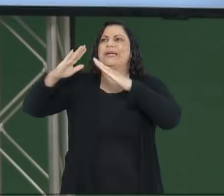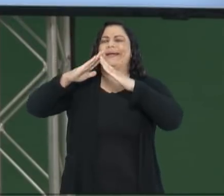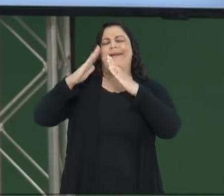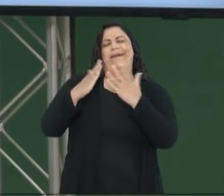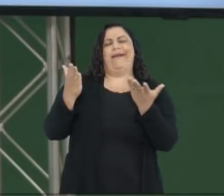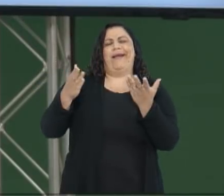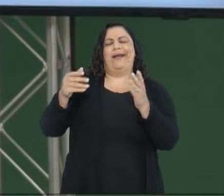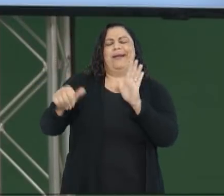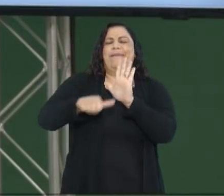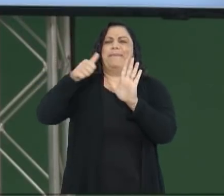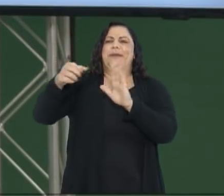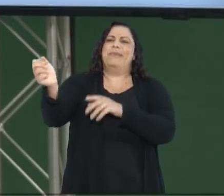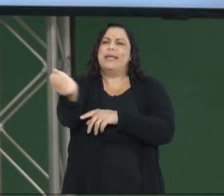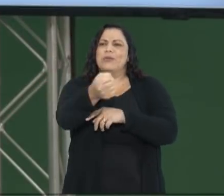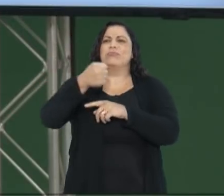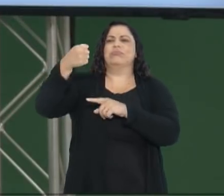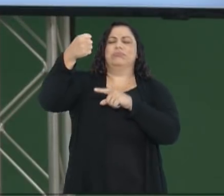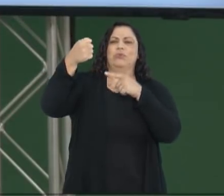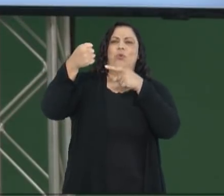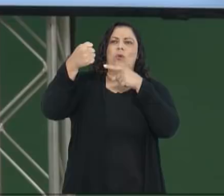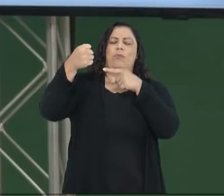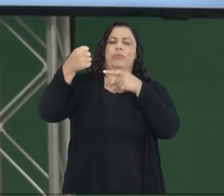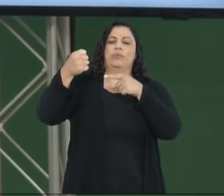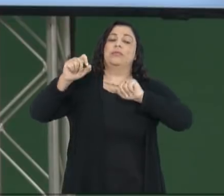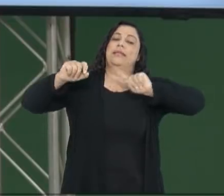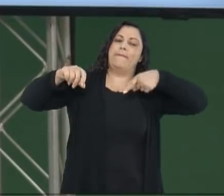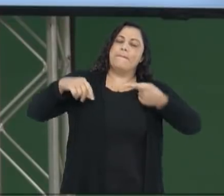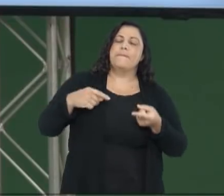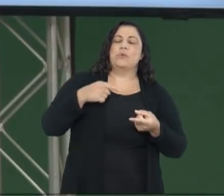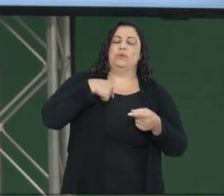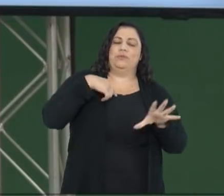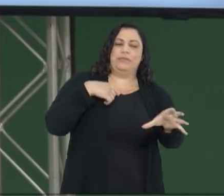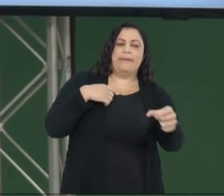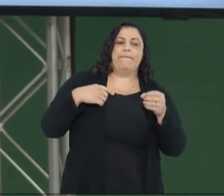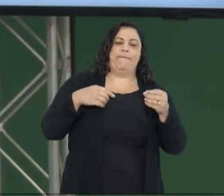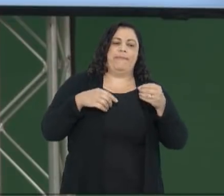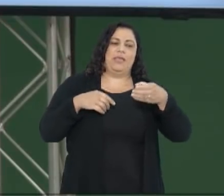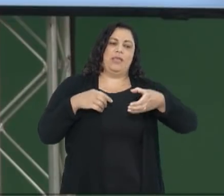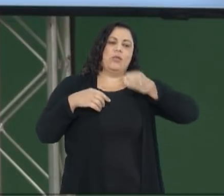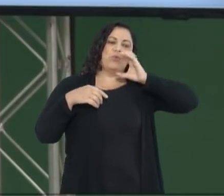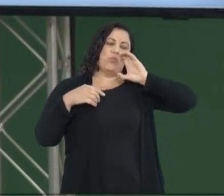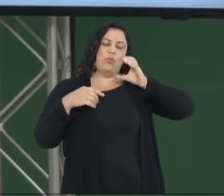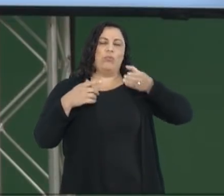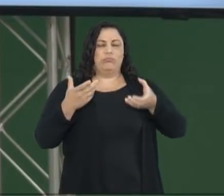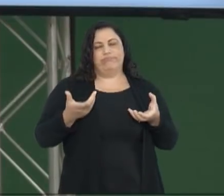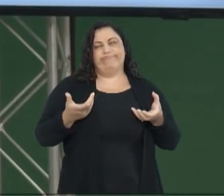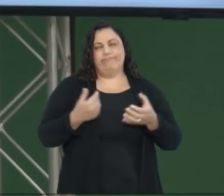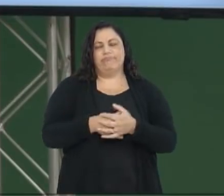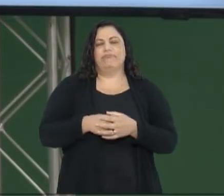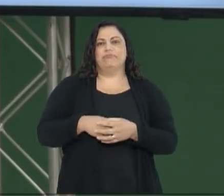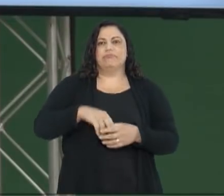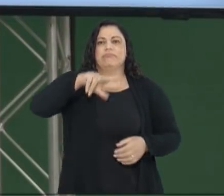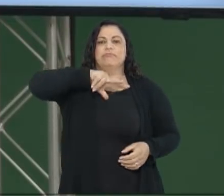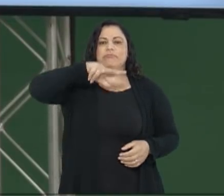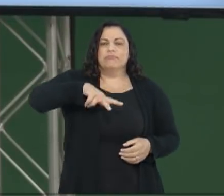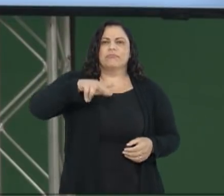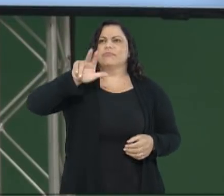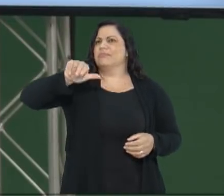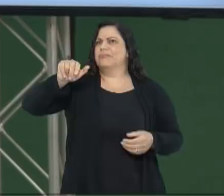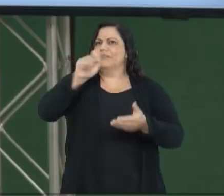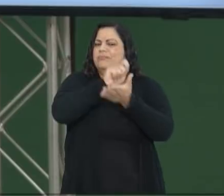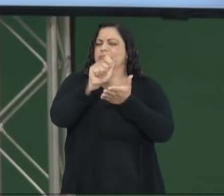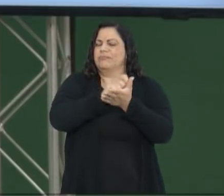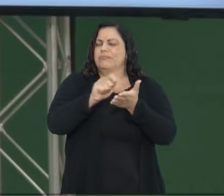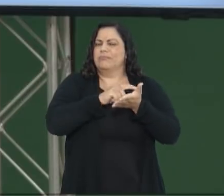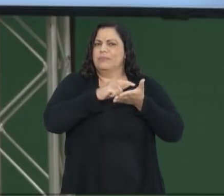curiosidades que vão refletir essas diferenças culturais entre um lugar e outro da Europa, né? Em Portugal, você nunca escreve um bilhete para